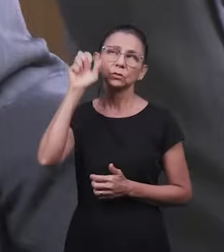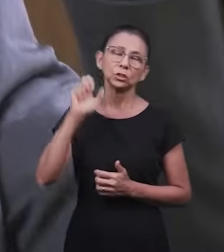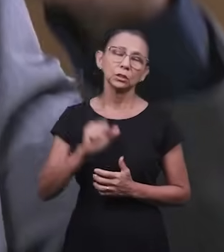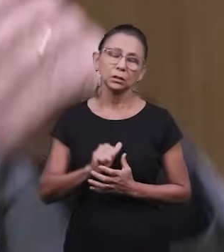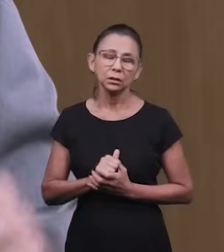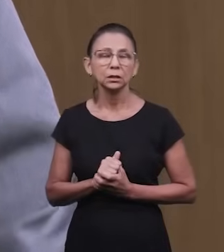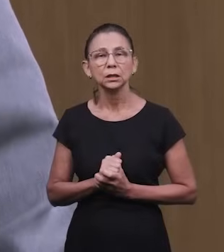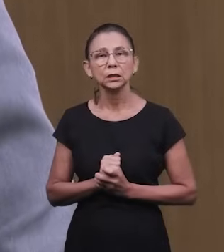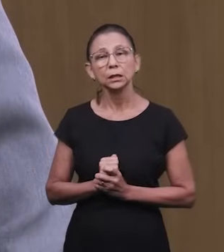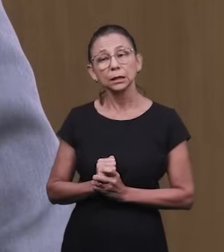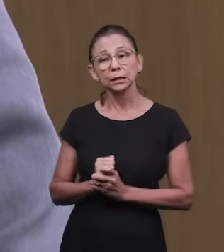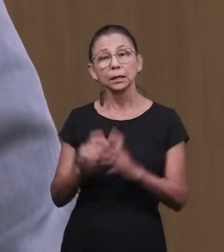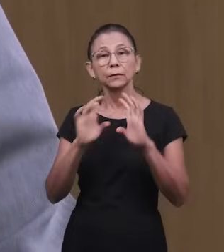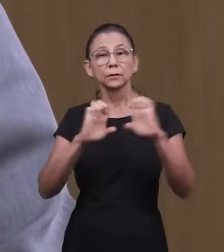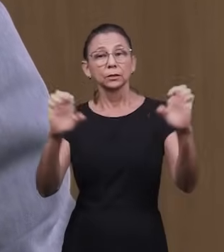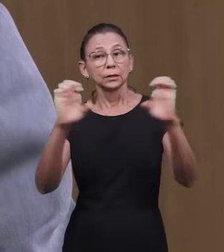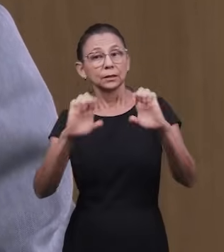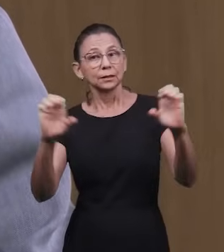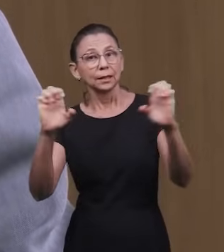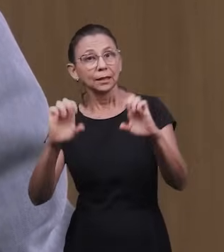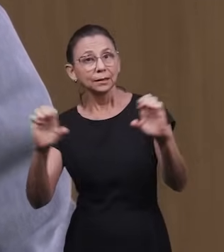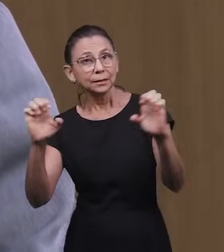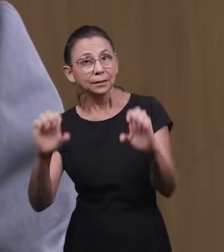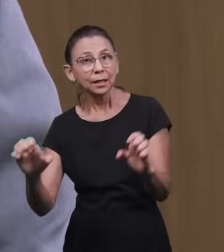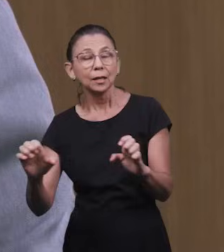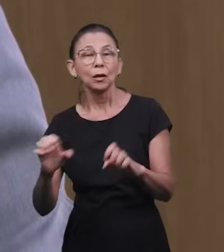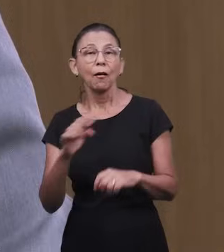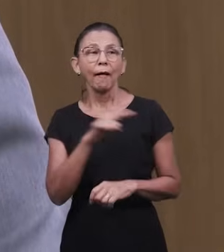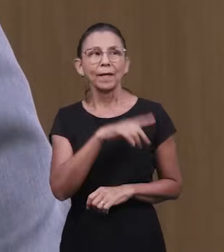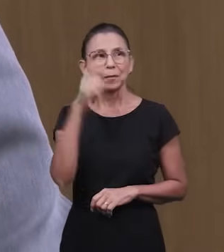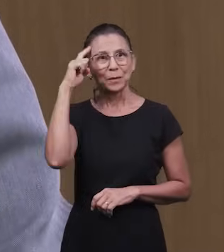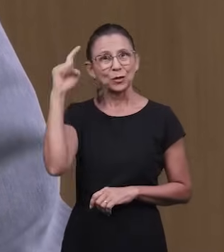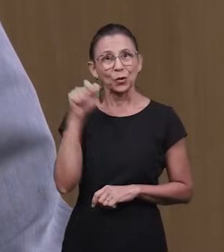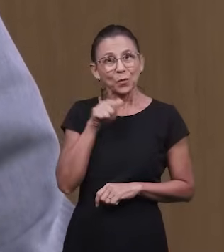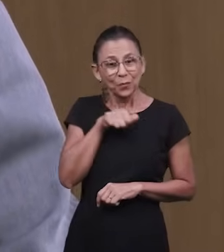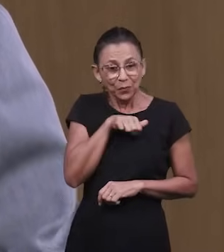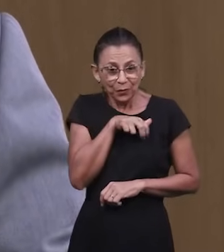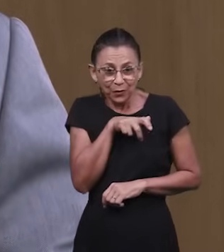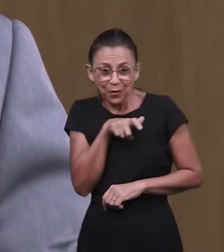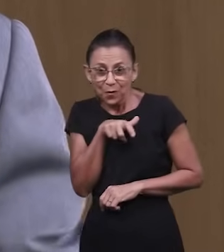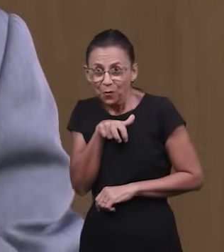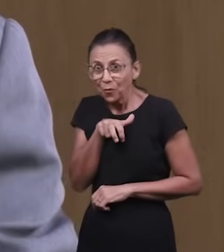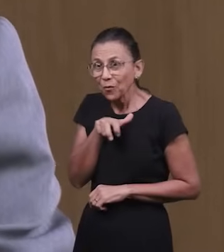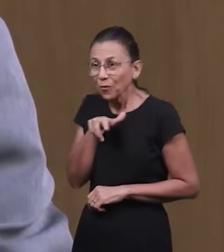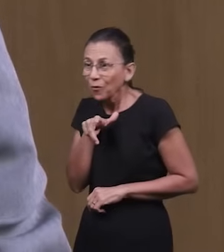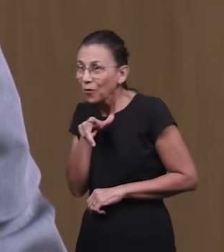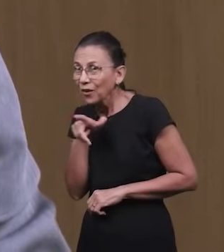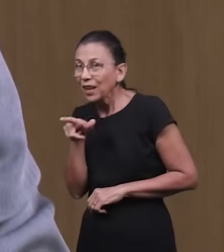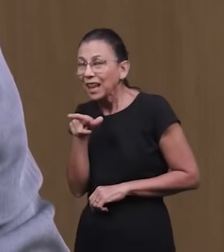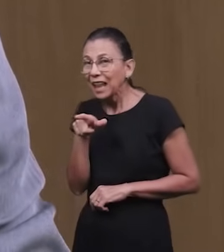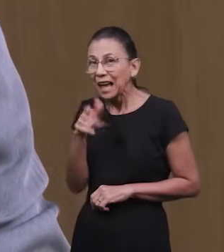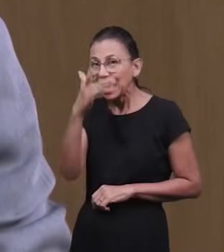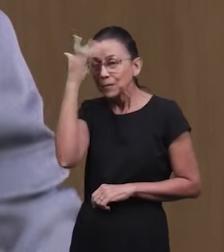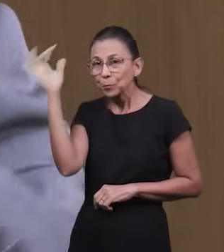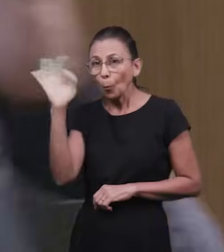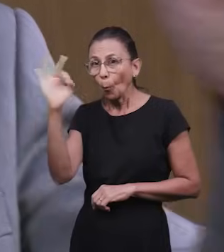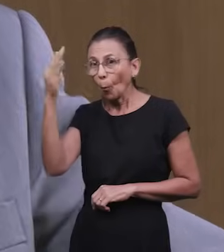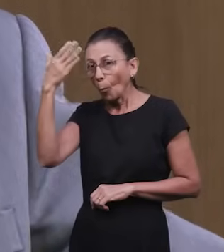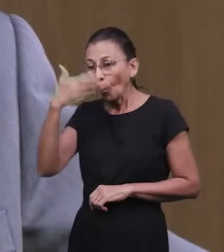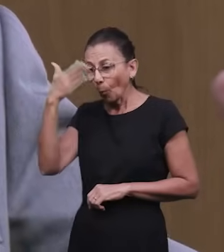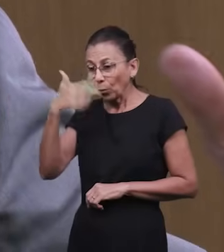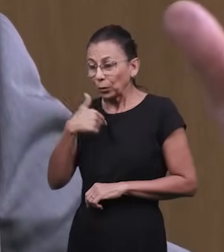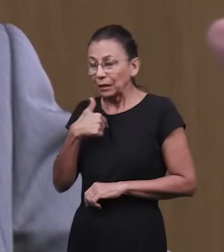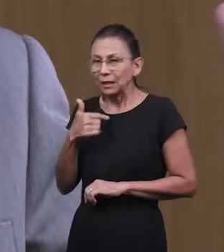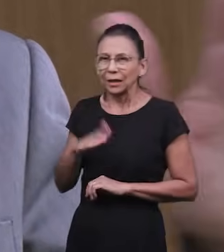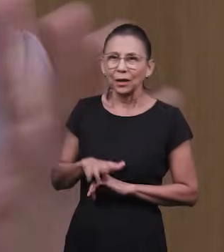Ela soube que vai ter muita gente, eu vou lá. Ninguém vai me ver. Aí ela foi pro culto, tinha pessoa